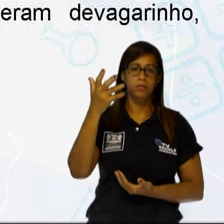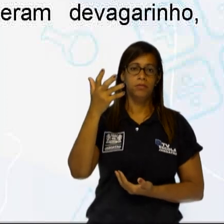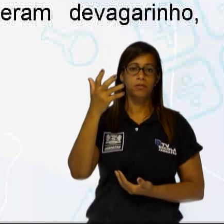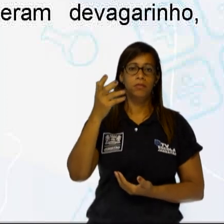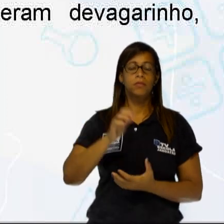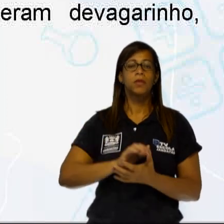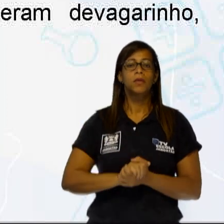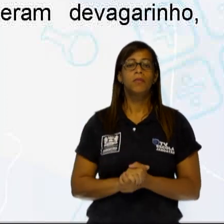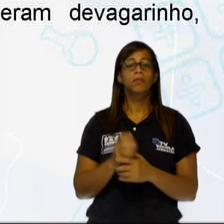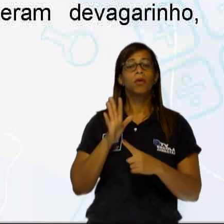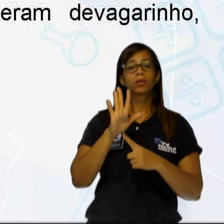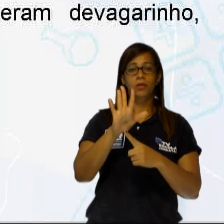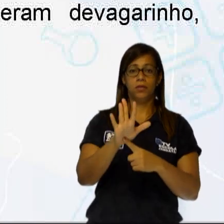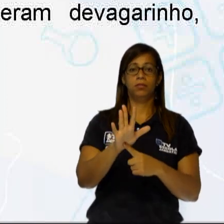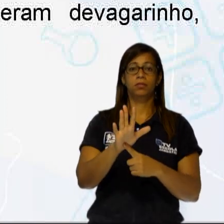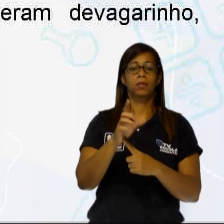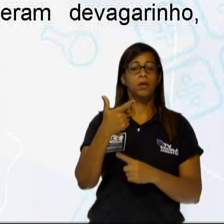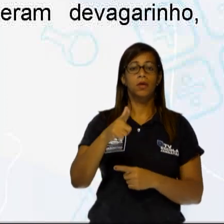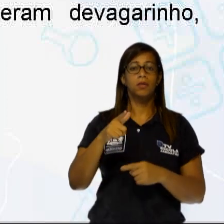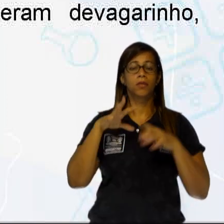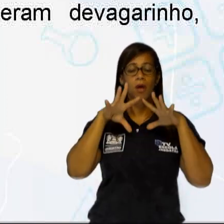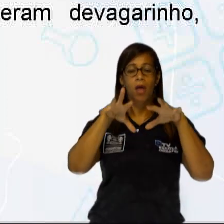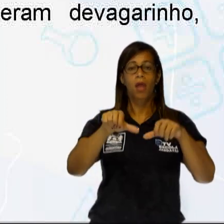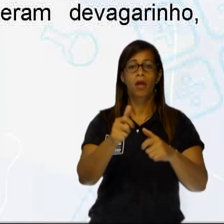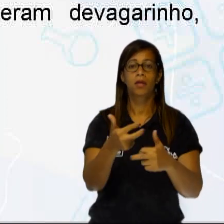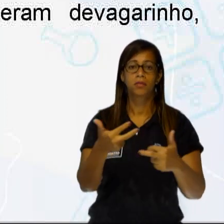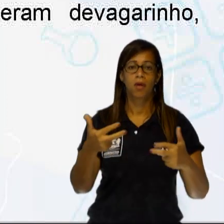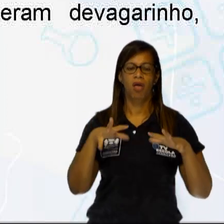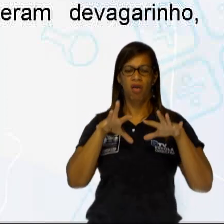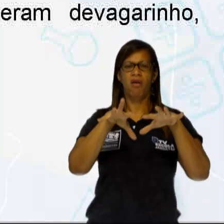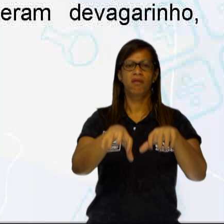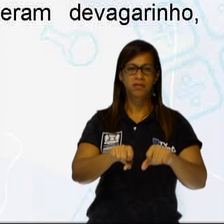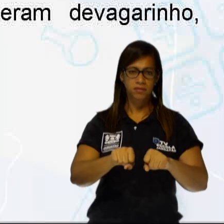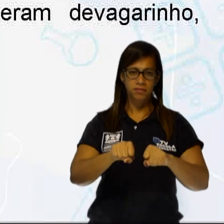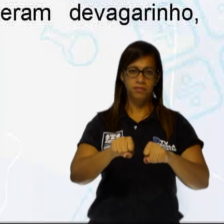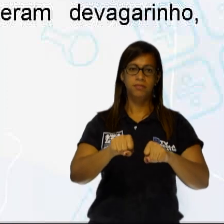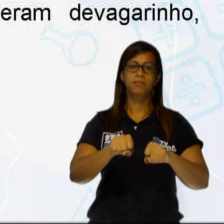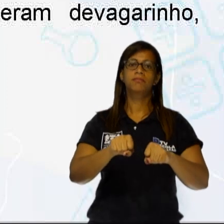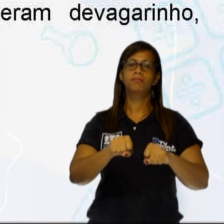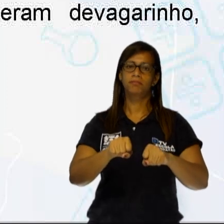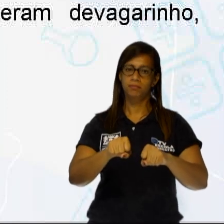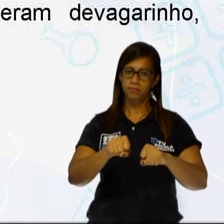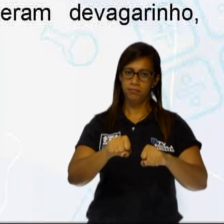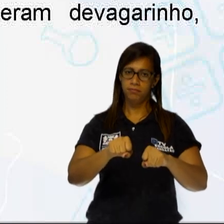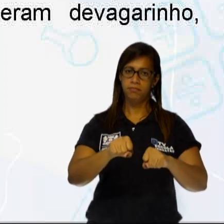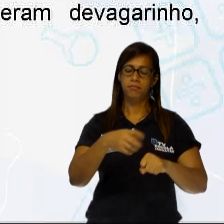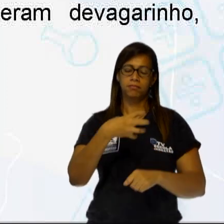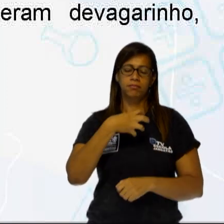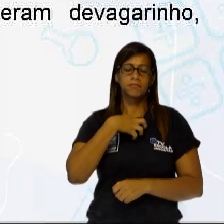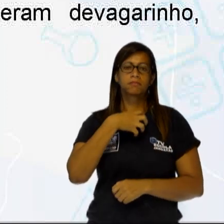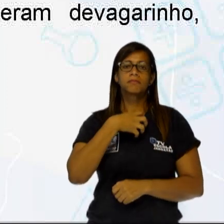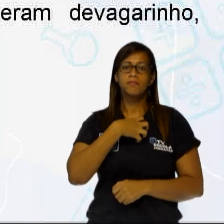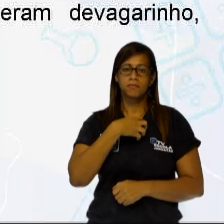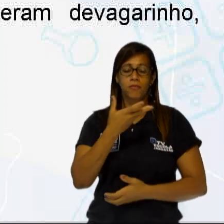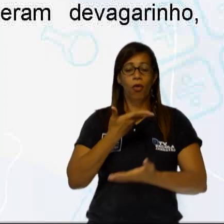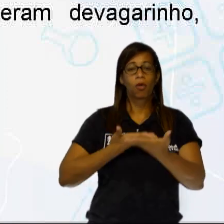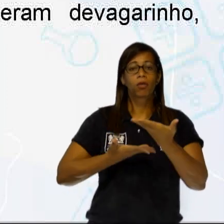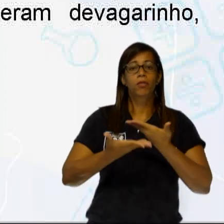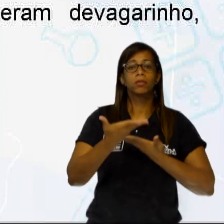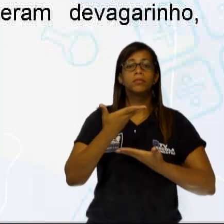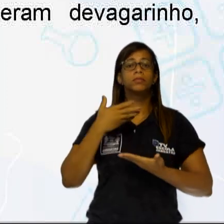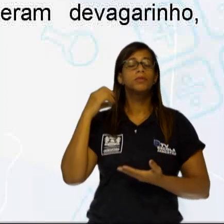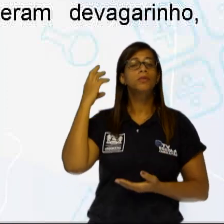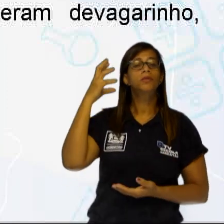existem animais selvagens, que os animais são tão ou mais sensíveis do que os seres humanos, e que são sensíveis sobretudo ao envolvimento da